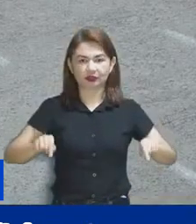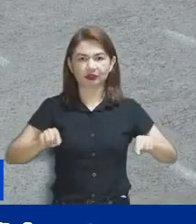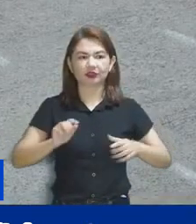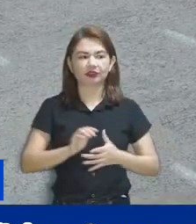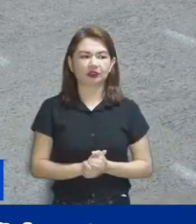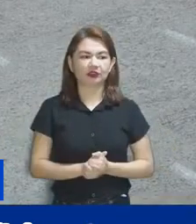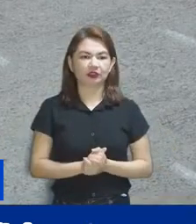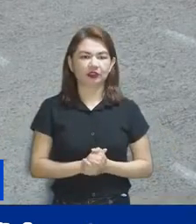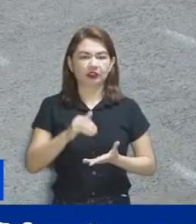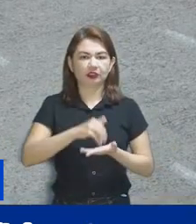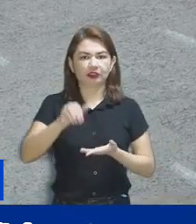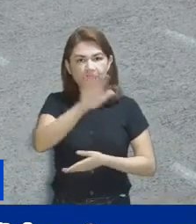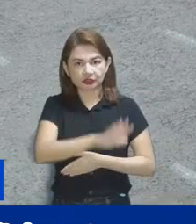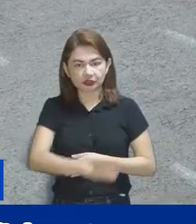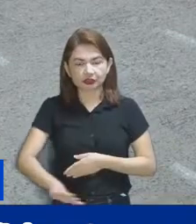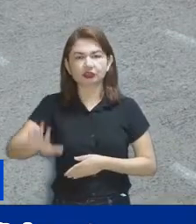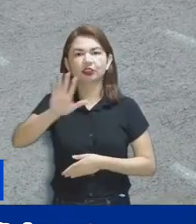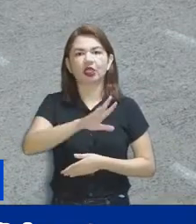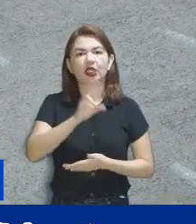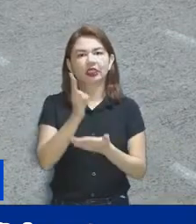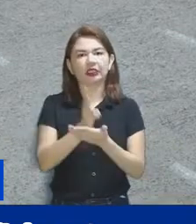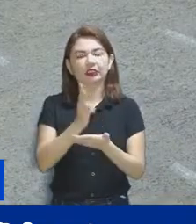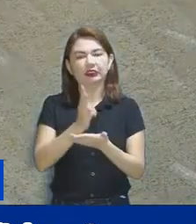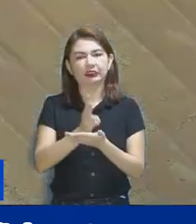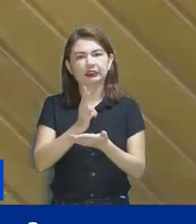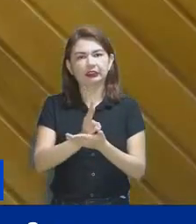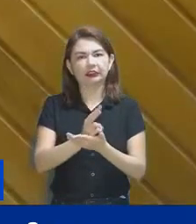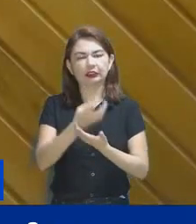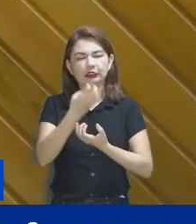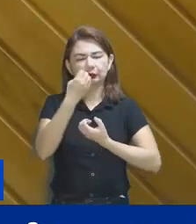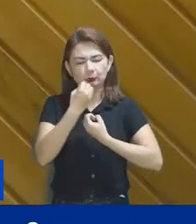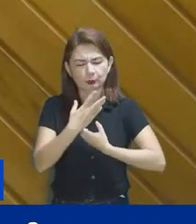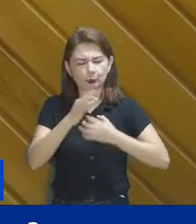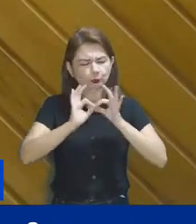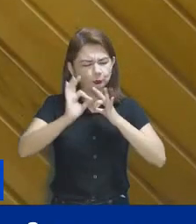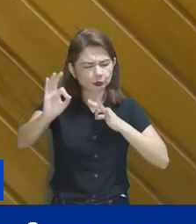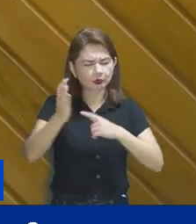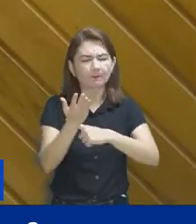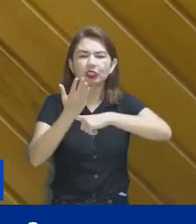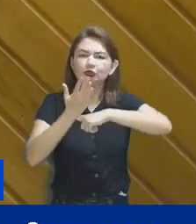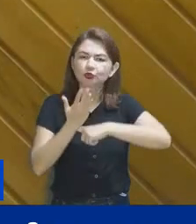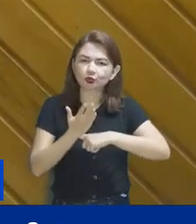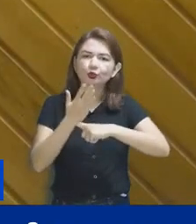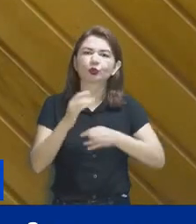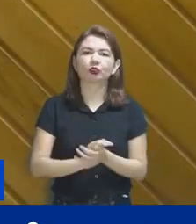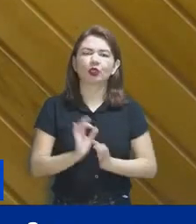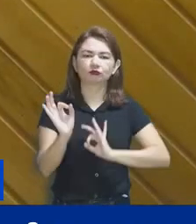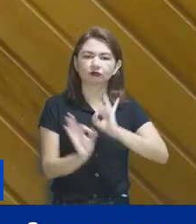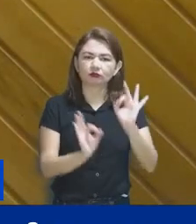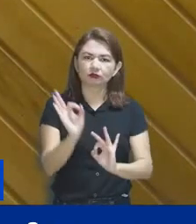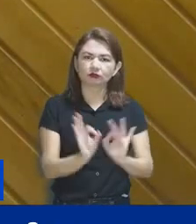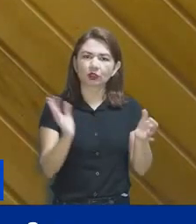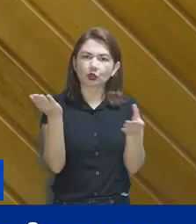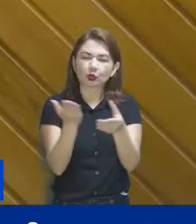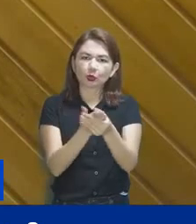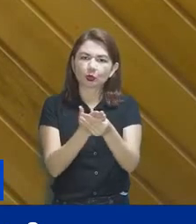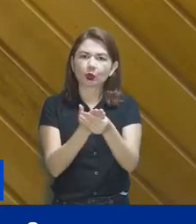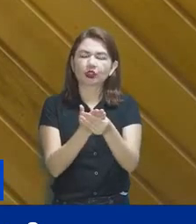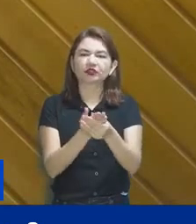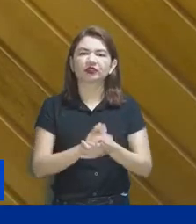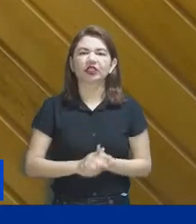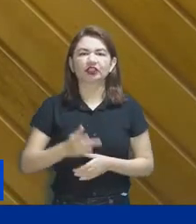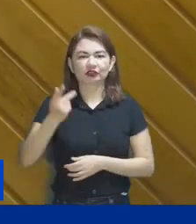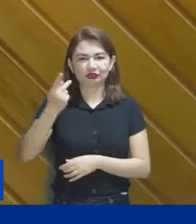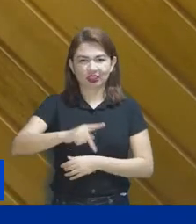na Secretaria-Geral, que sempre, muito cordialmente, mesmo eu estando à distância, me ajuda a diligenciar os processos dessa casa de forma